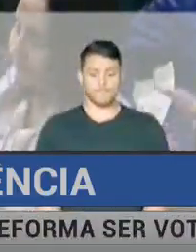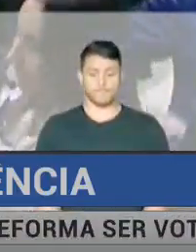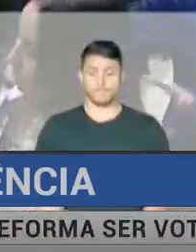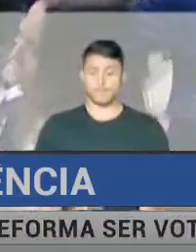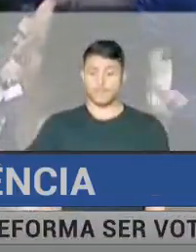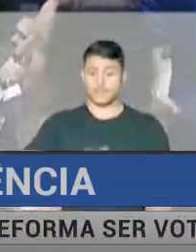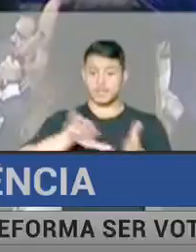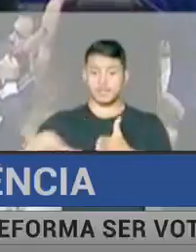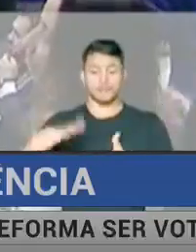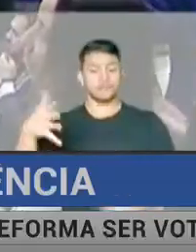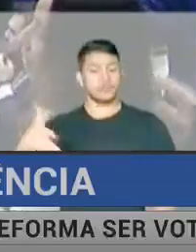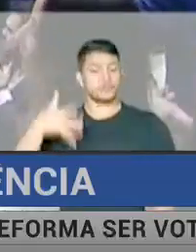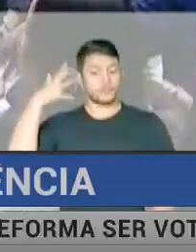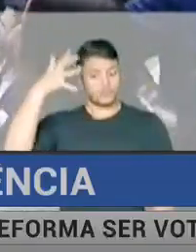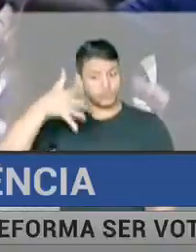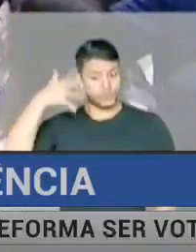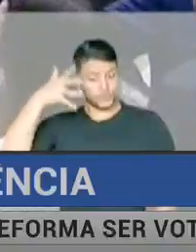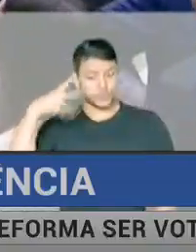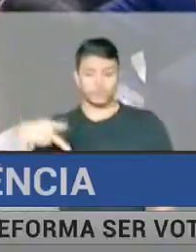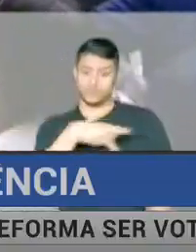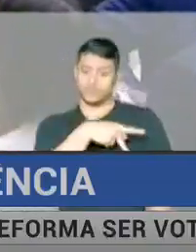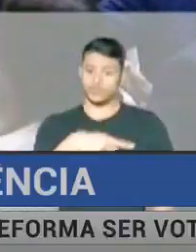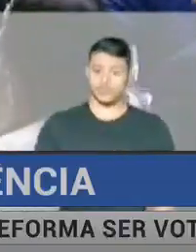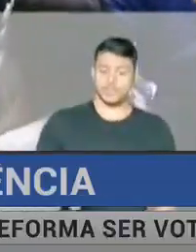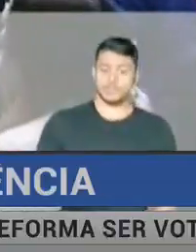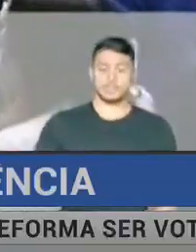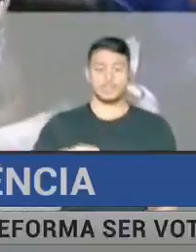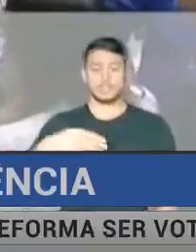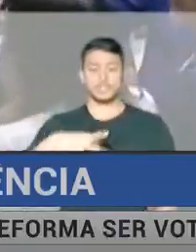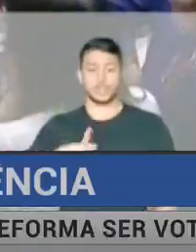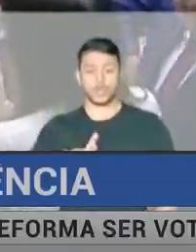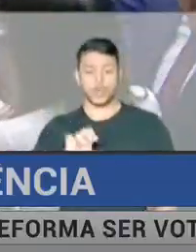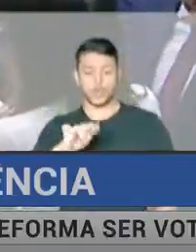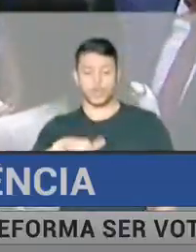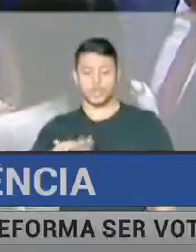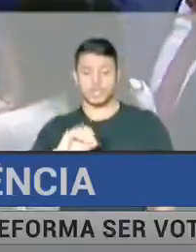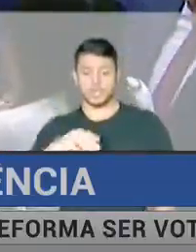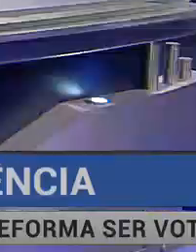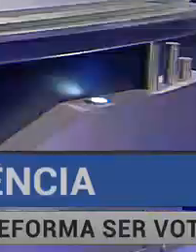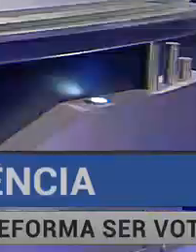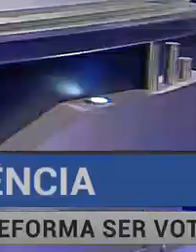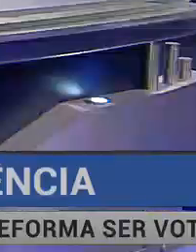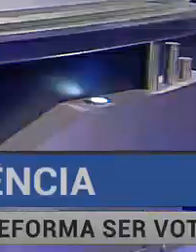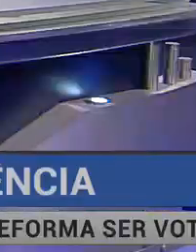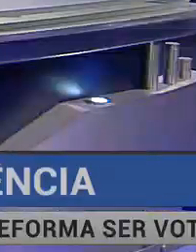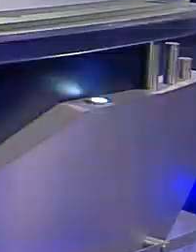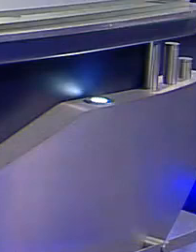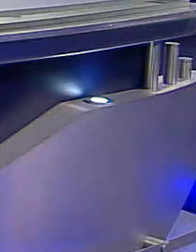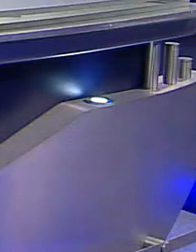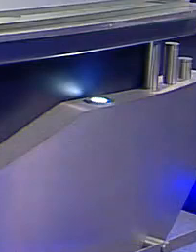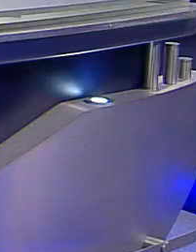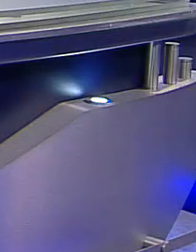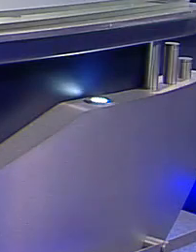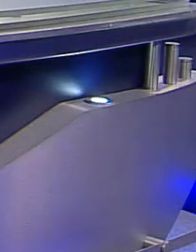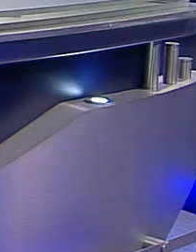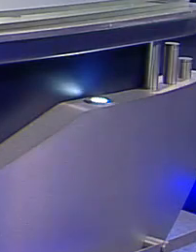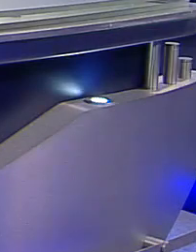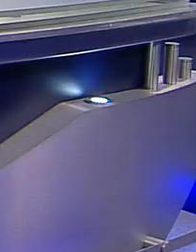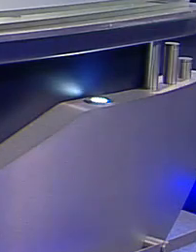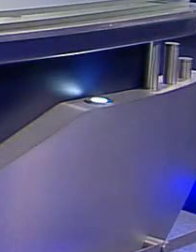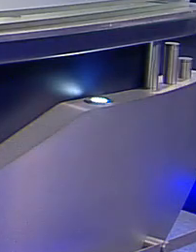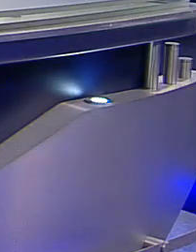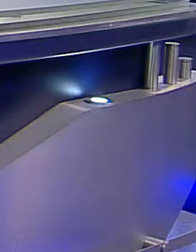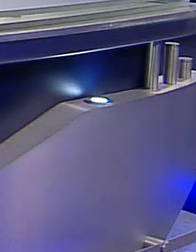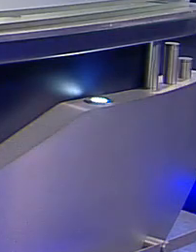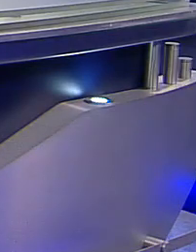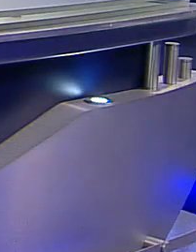Esse é o discurso do presidente Rodrigo Maia. Como presidente da Câmara. A gente acabou de ouvir o discurso do presidente da Câmara, Rodrigo Maia, um dos grandes